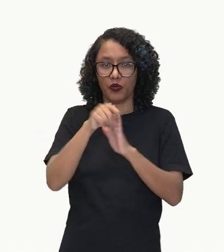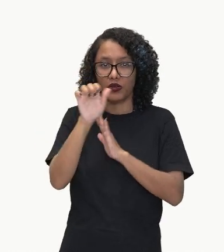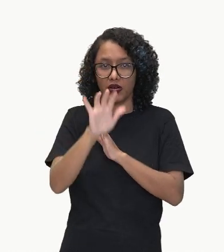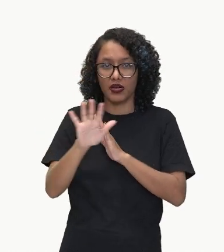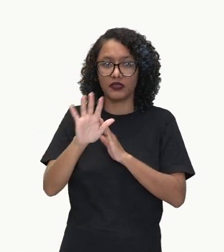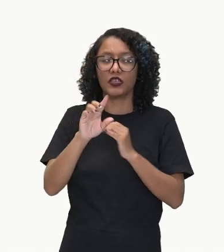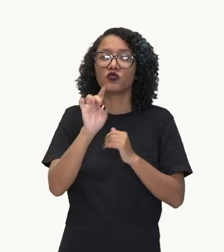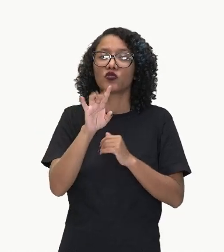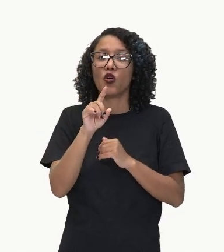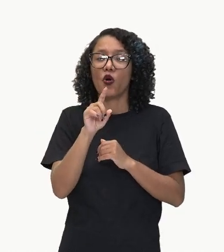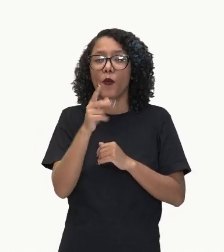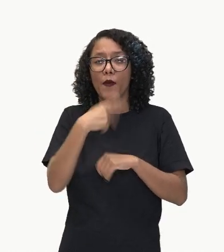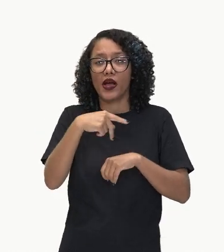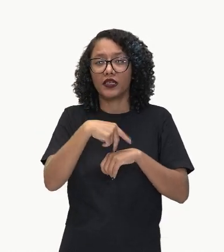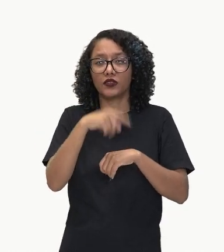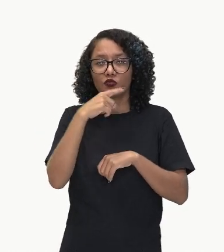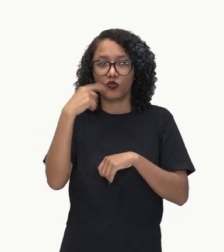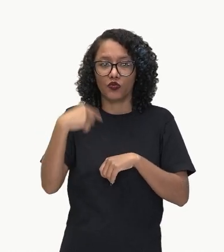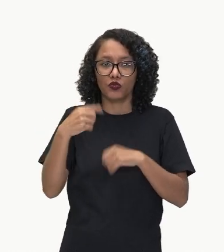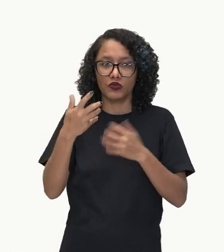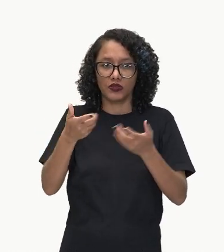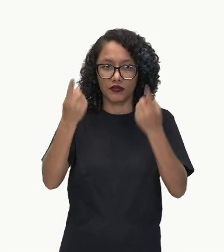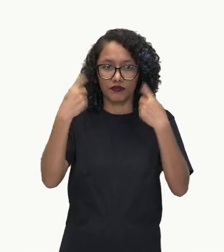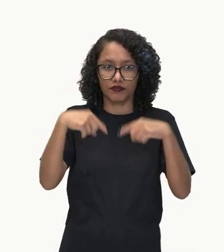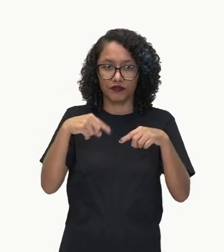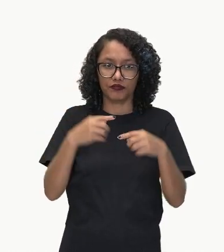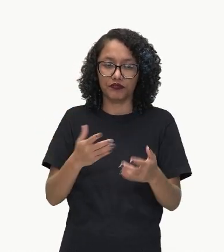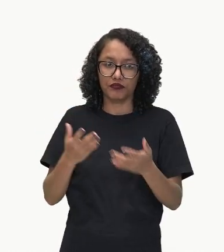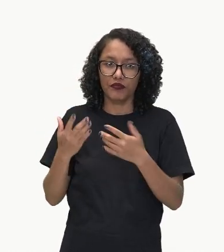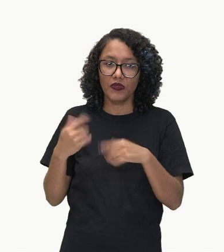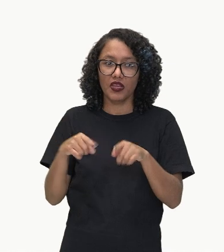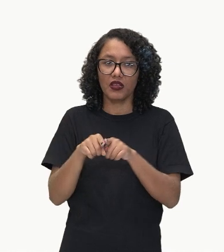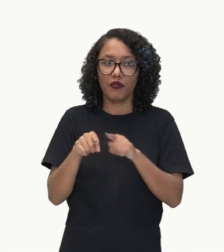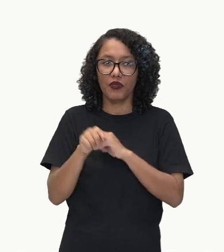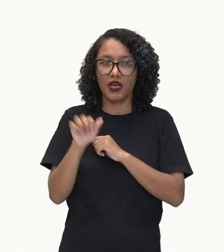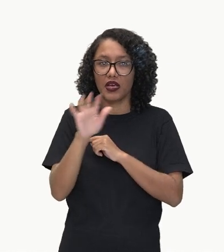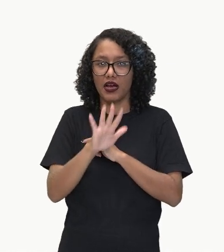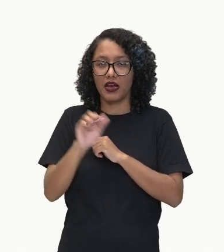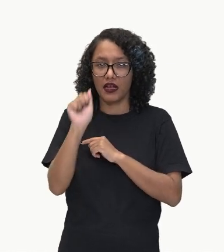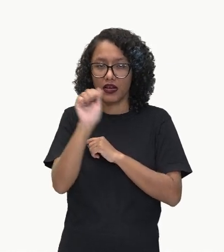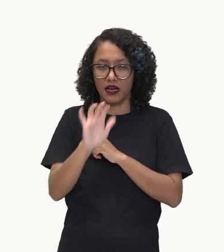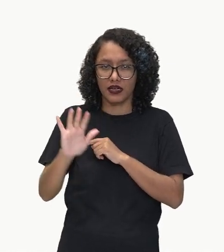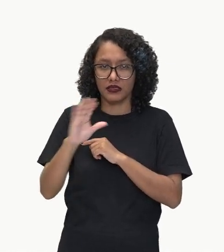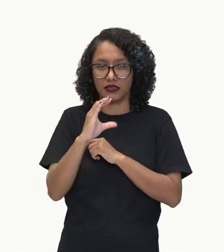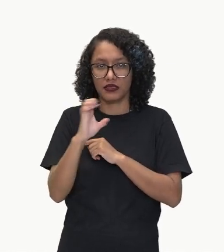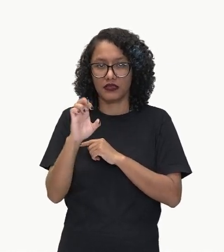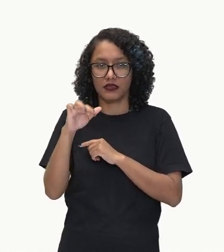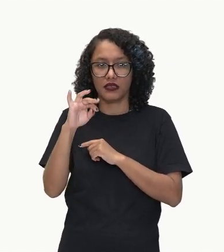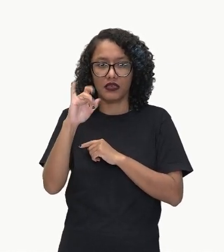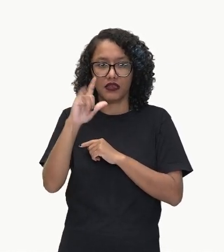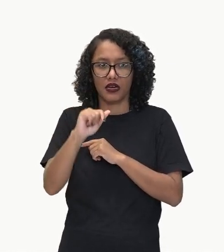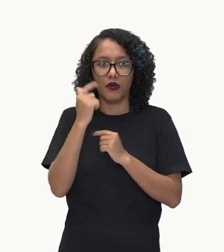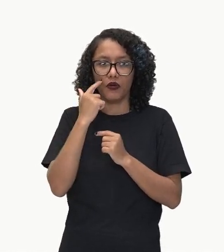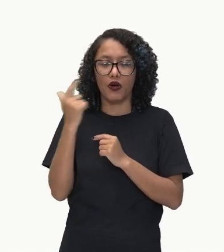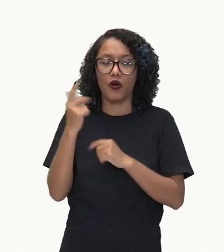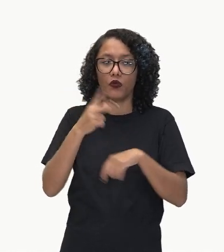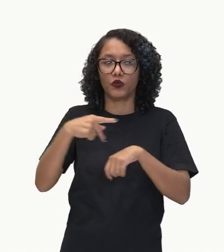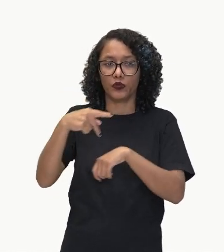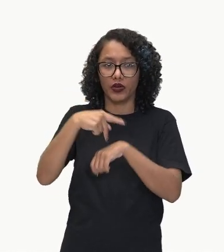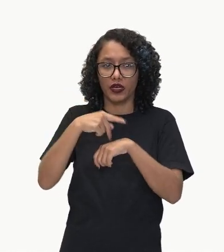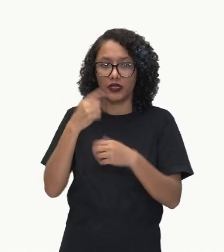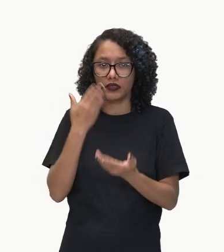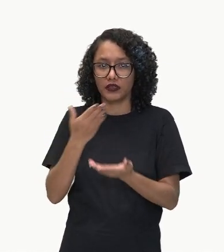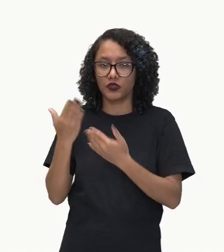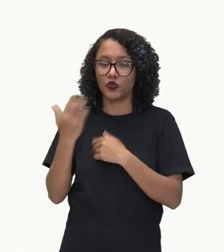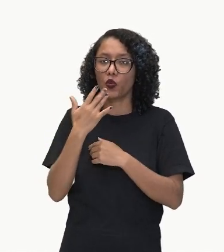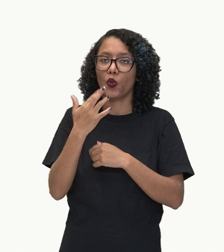Passamos também ao longo da nossa unidade 4 pela Ásia Central, que é Cazaquistão, Uzbequistão,